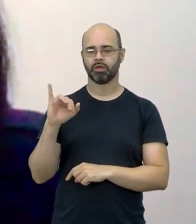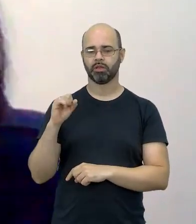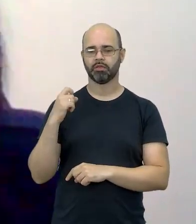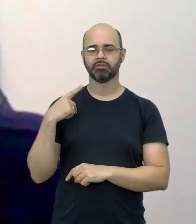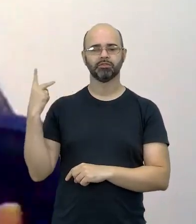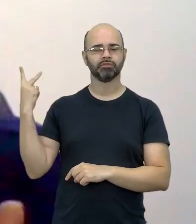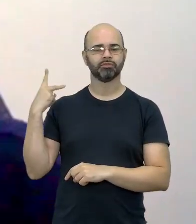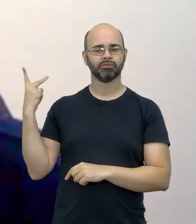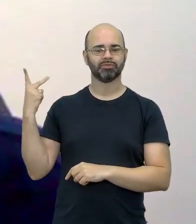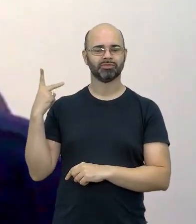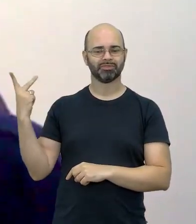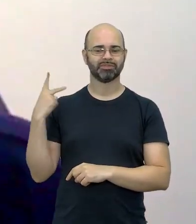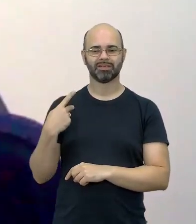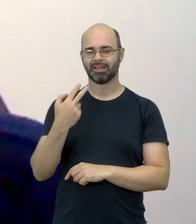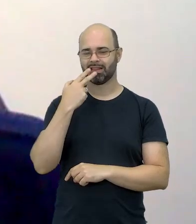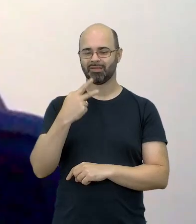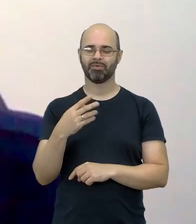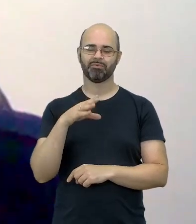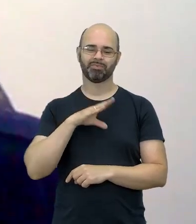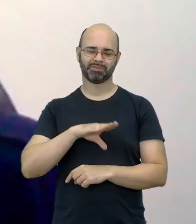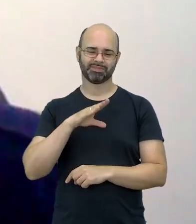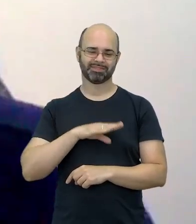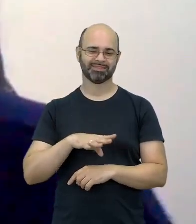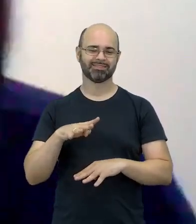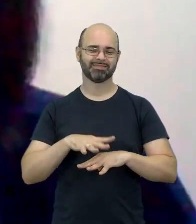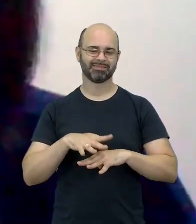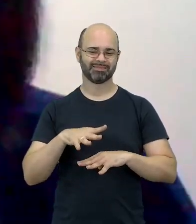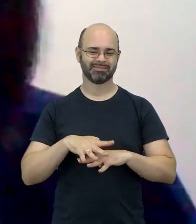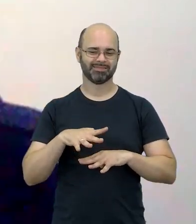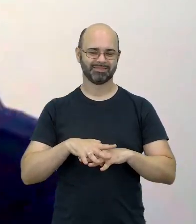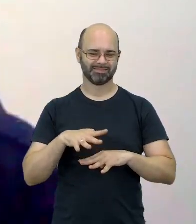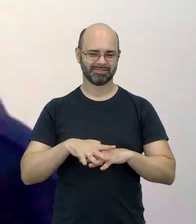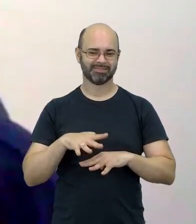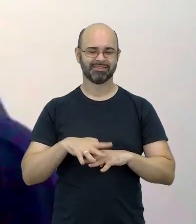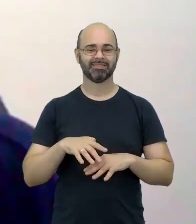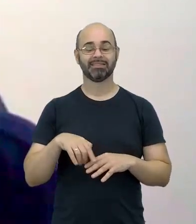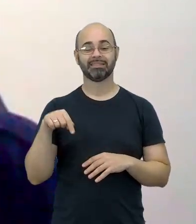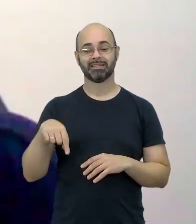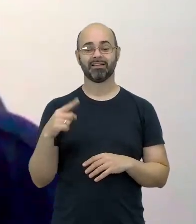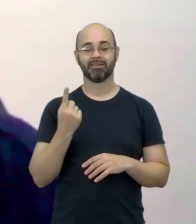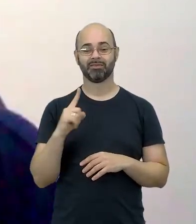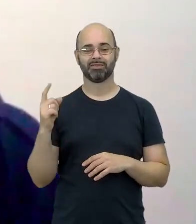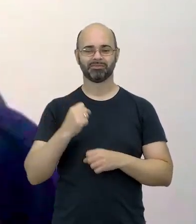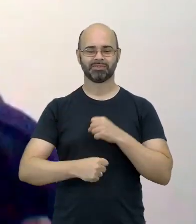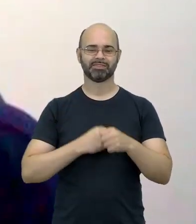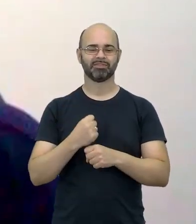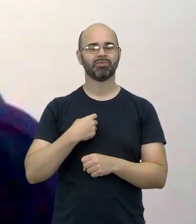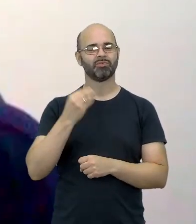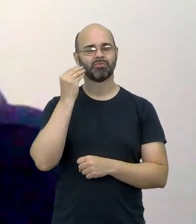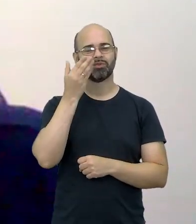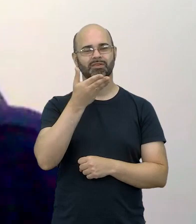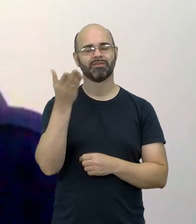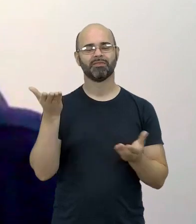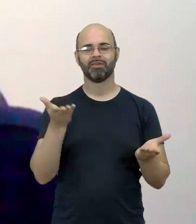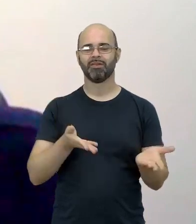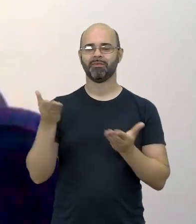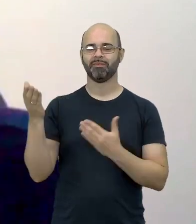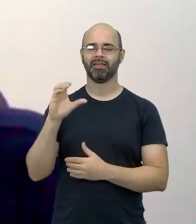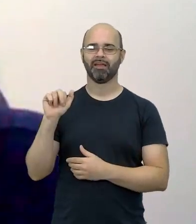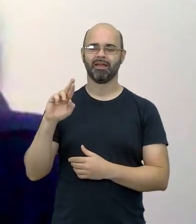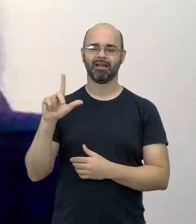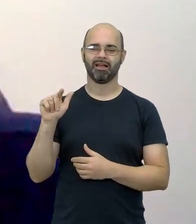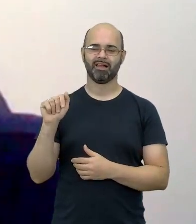um encontro junto de língua portuguesa e matemática, ainda será o nosso último deste ano. Mas eu deixo aqui um beijo enorme e passo a palavra aqui para a